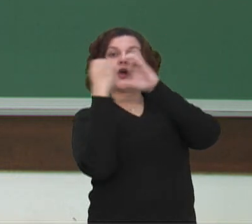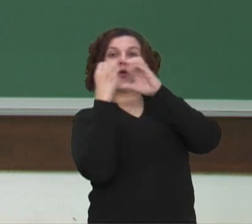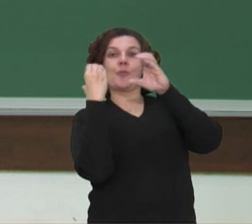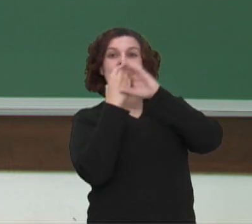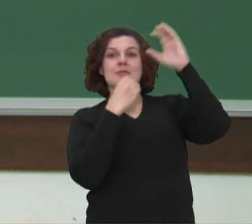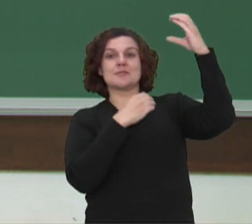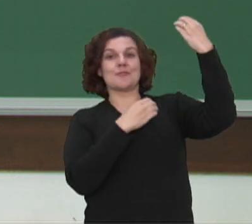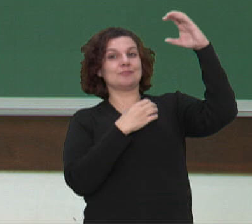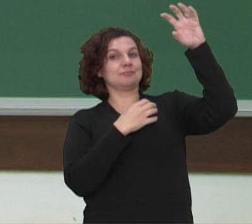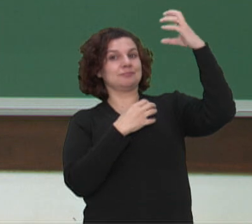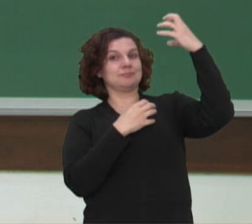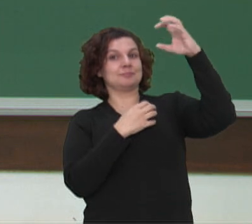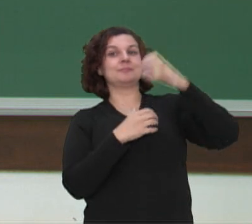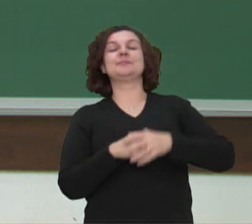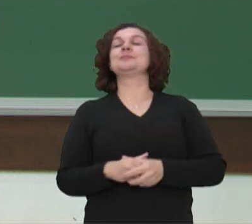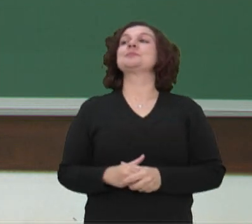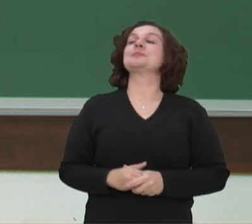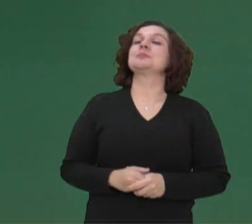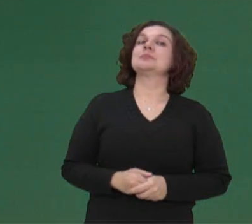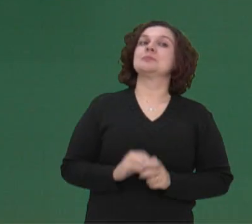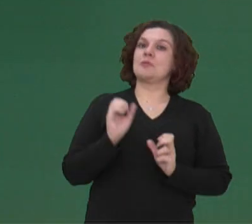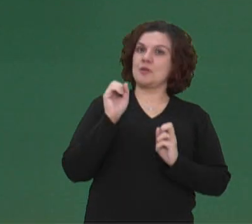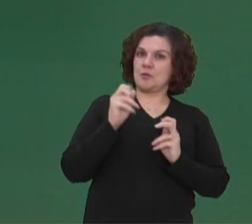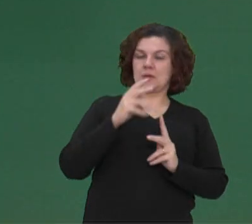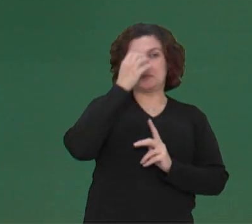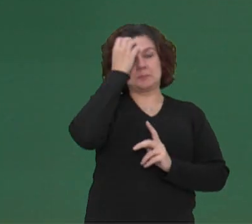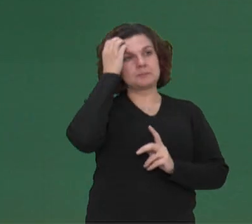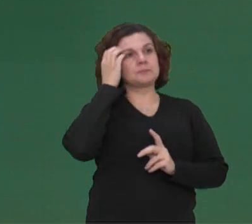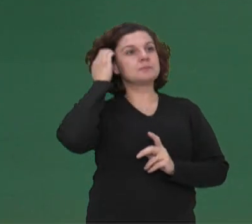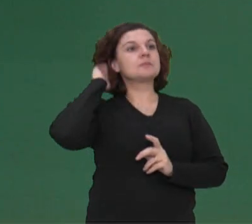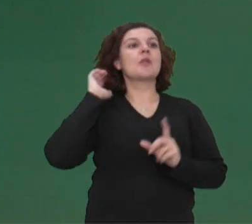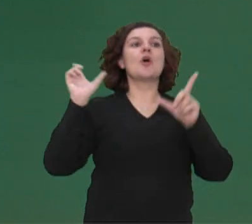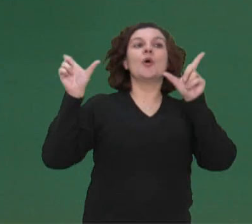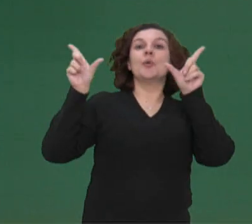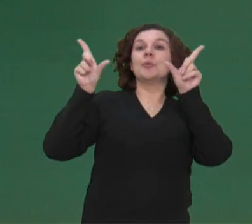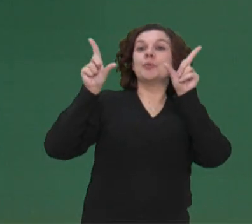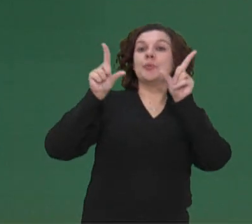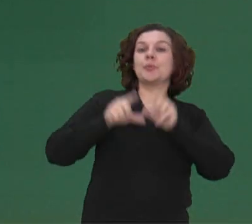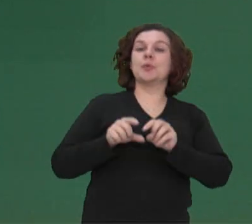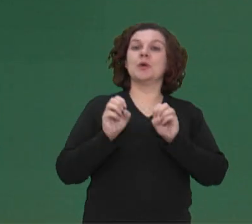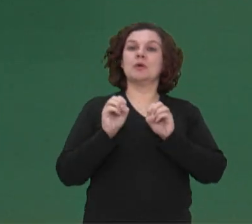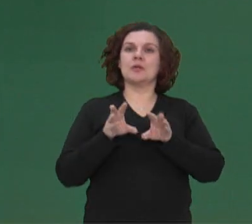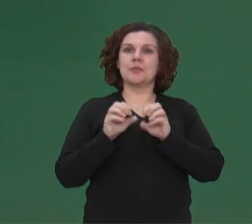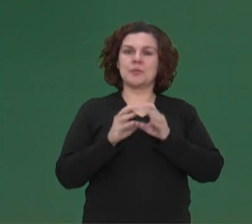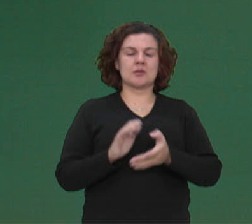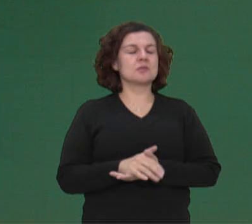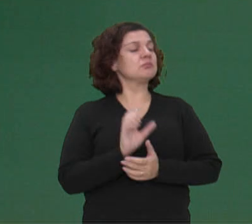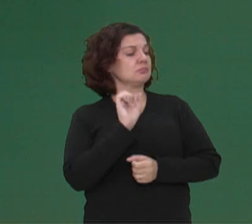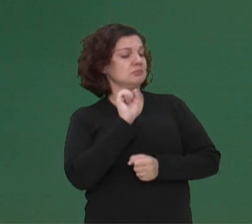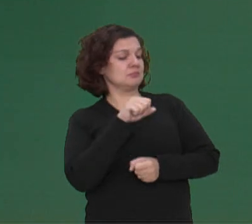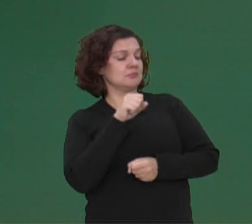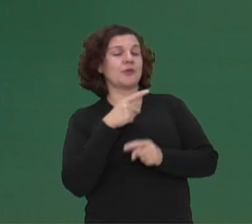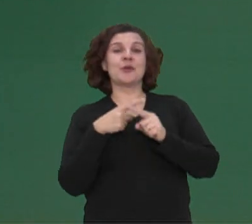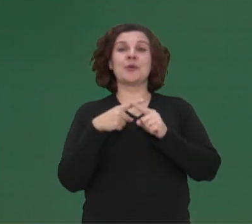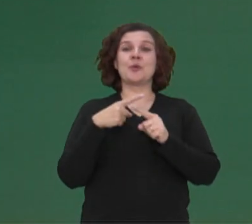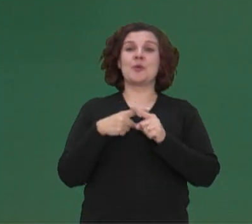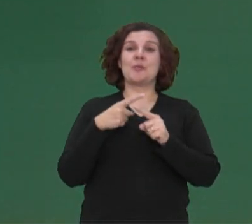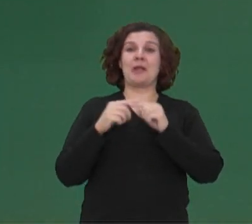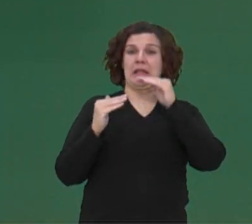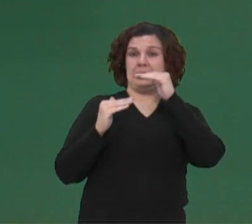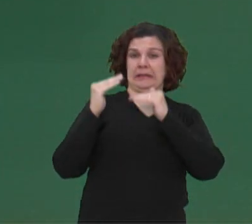via satélite, ok? Voltando lá, baixo nível de educação. Sim, esta instabilidade